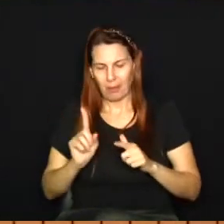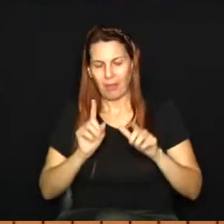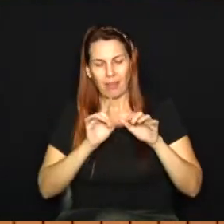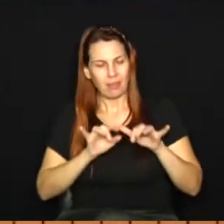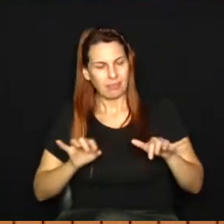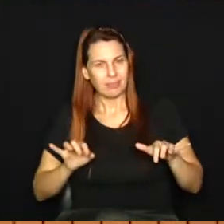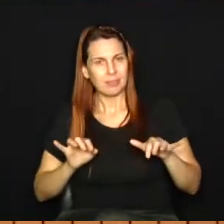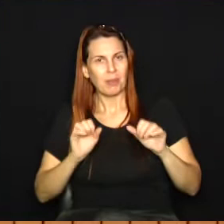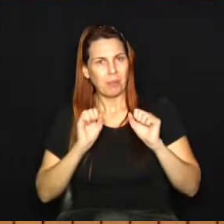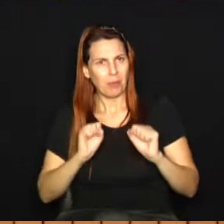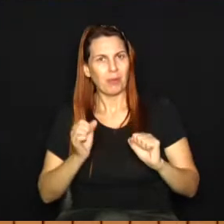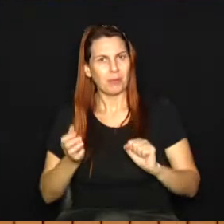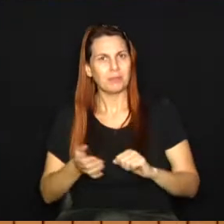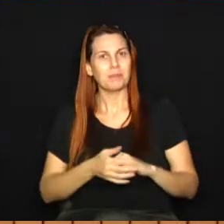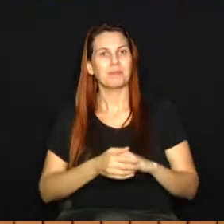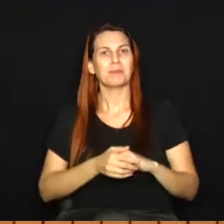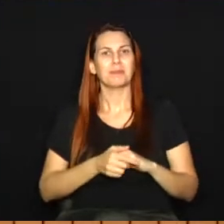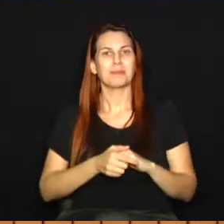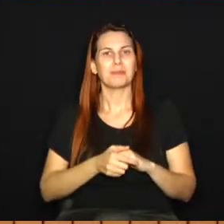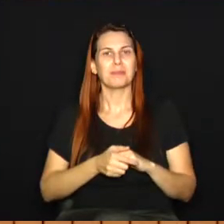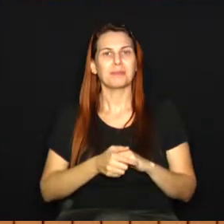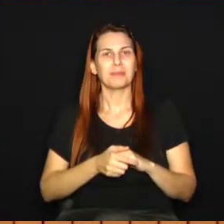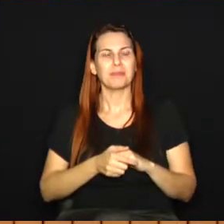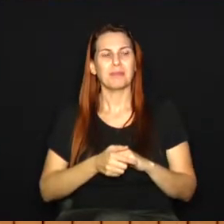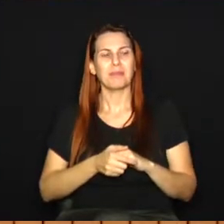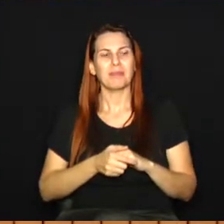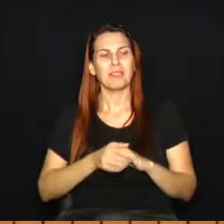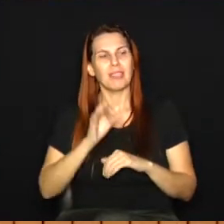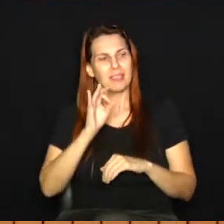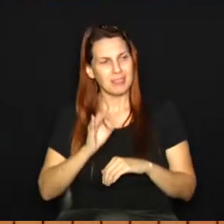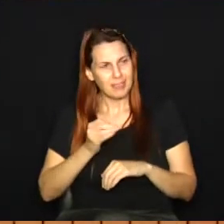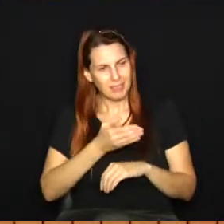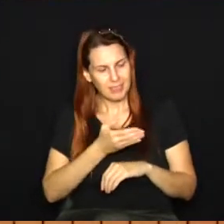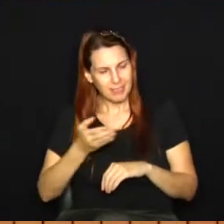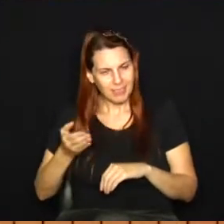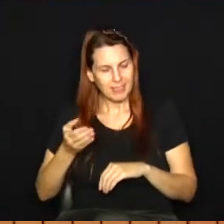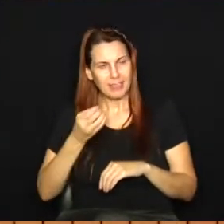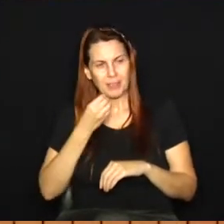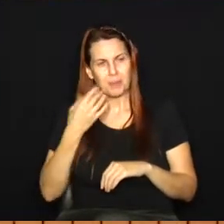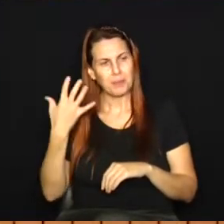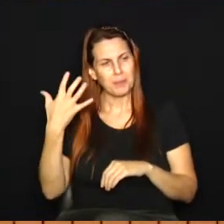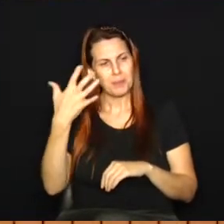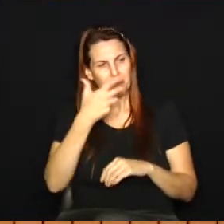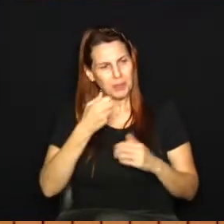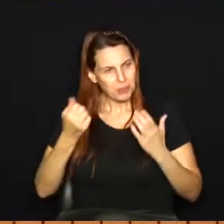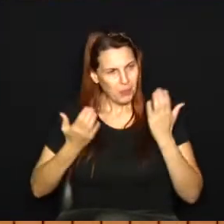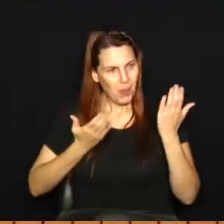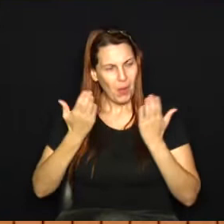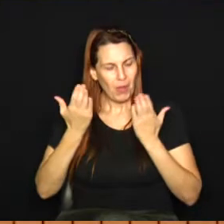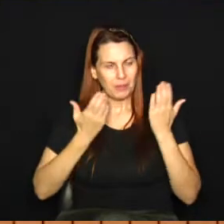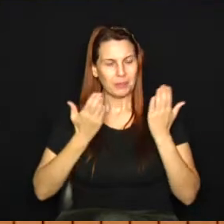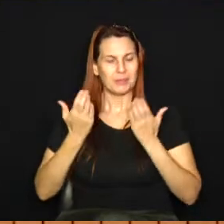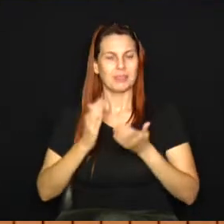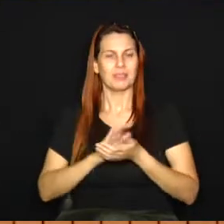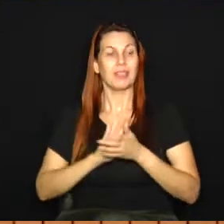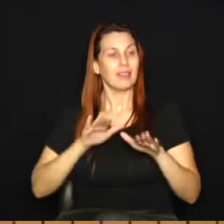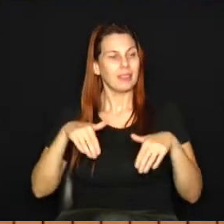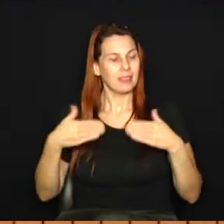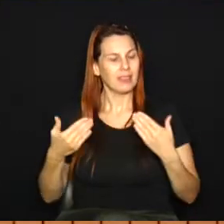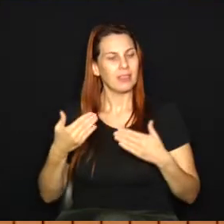né? Pode ter a certeza de que vai ser um bonito coro. Então nós vamos